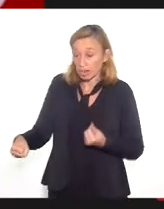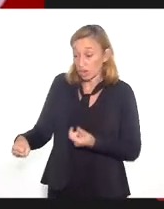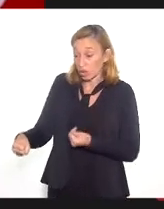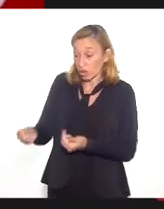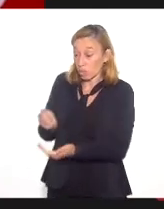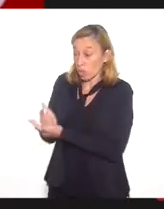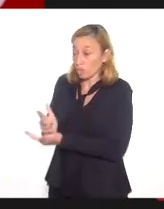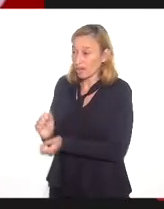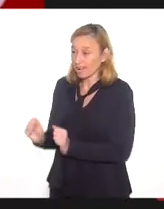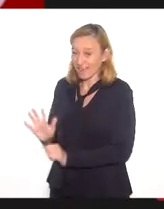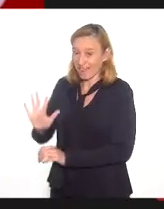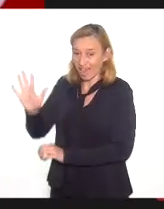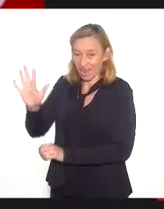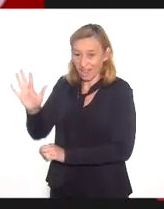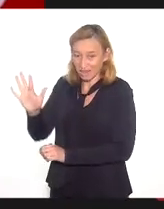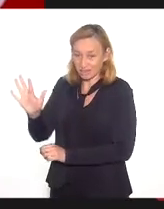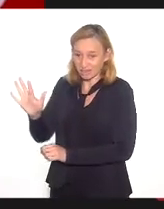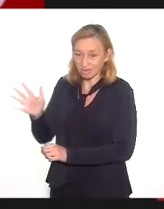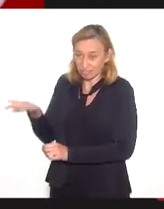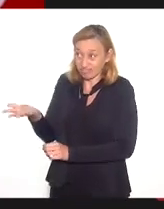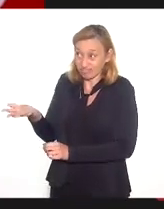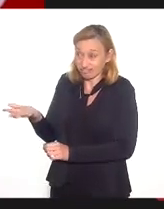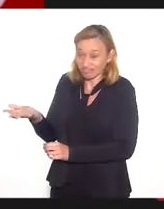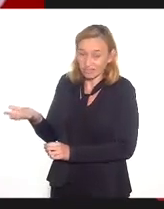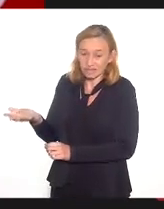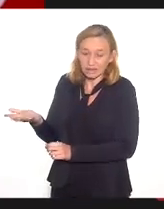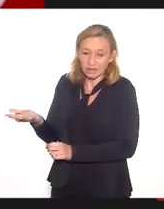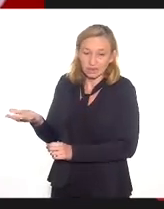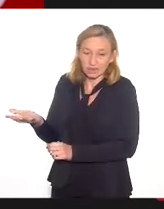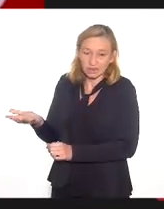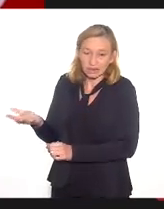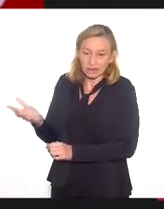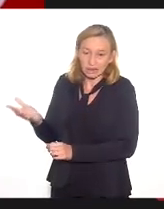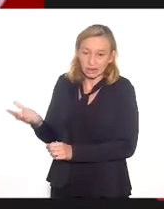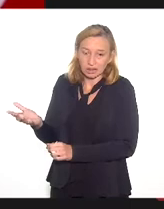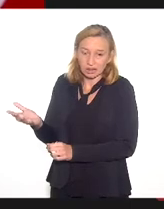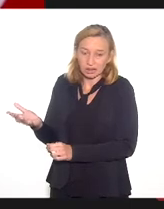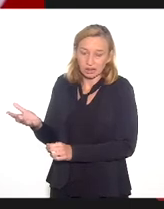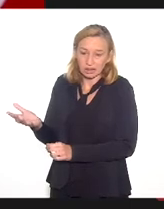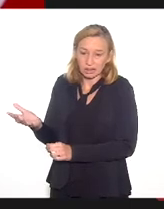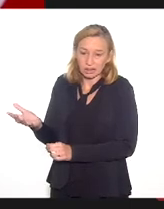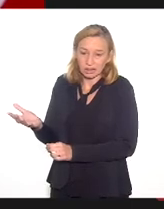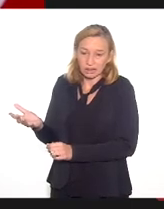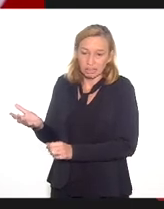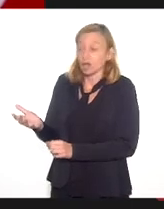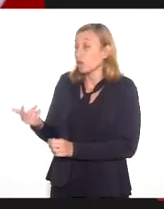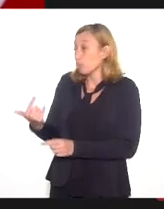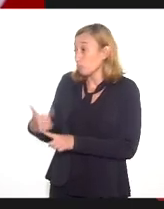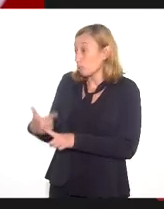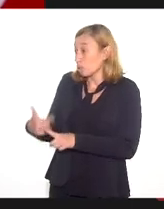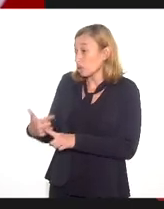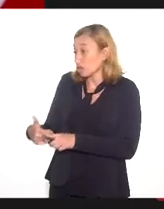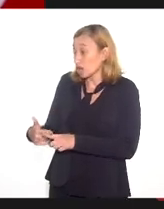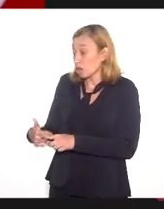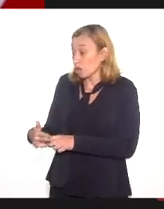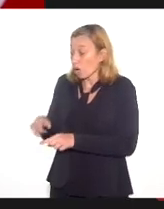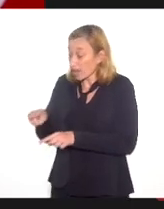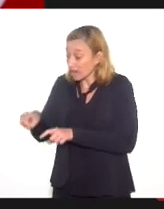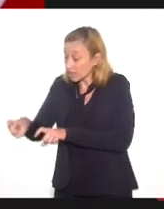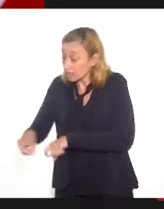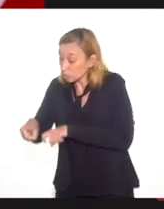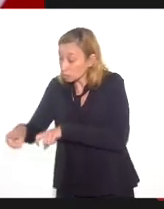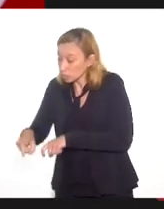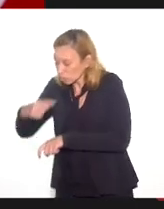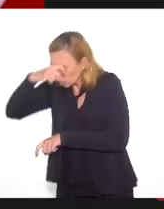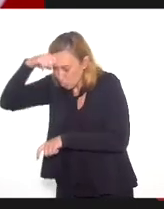que é muito abaixo né do valor de custo do trabalho daquele agricultor